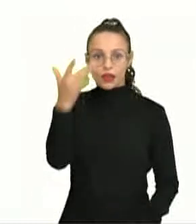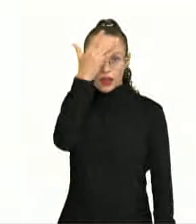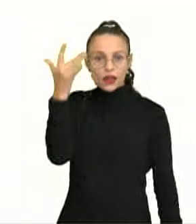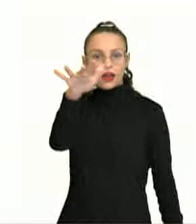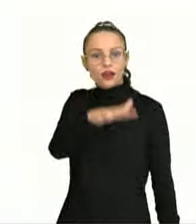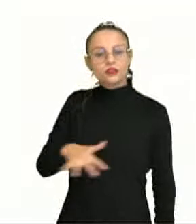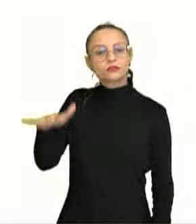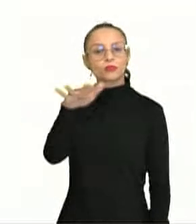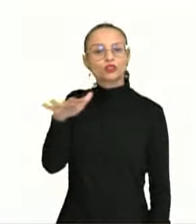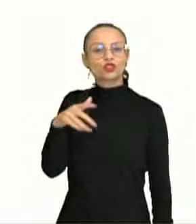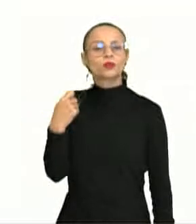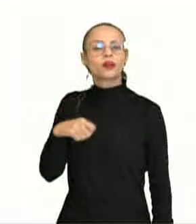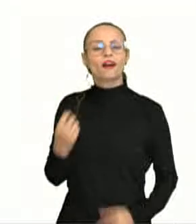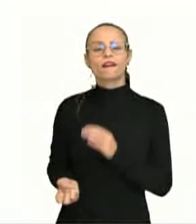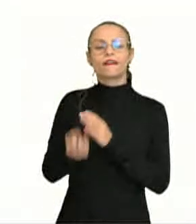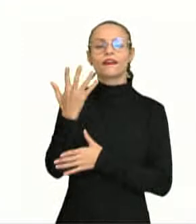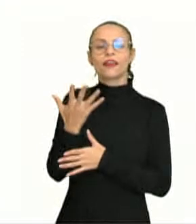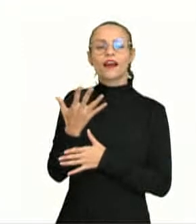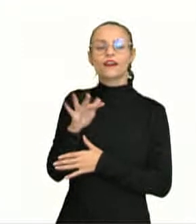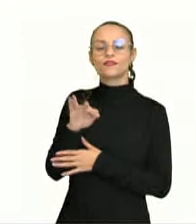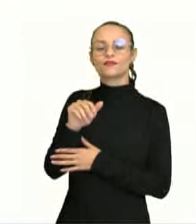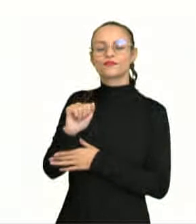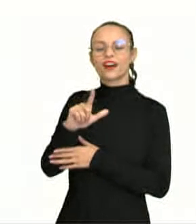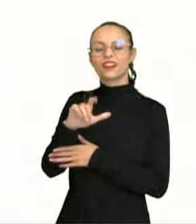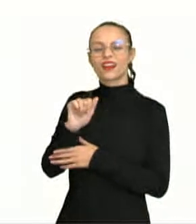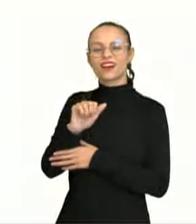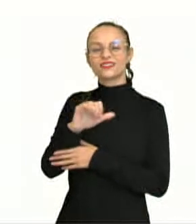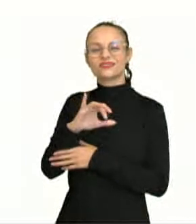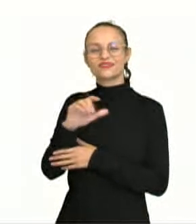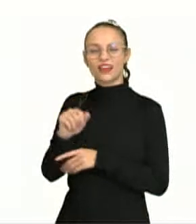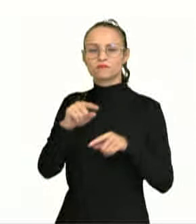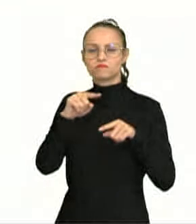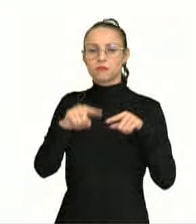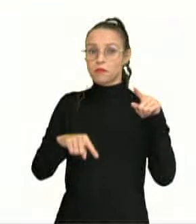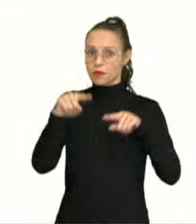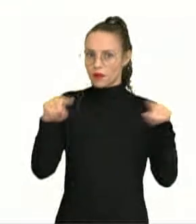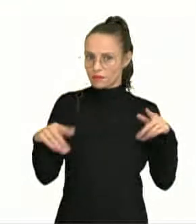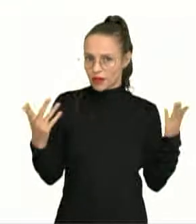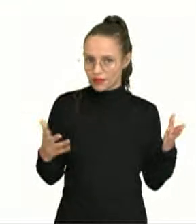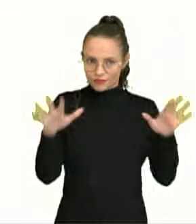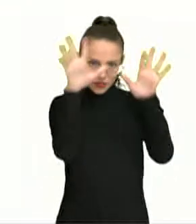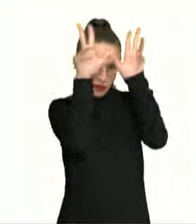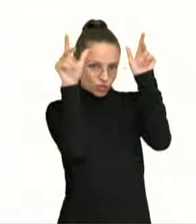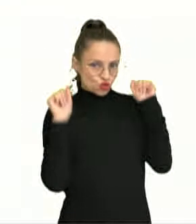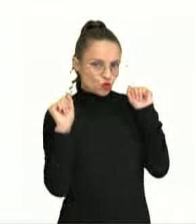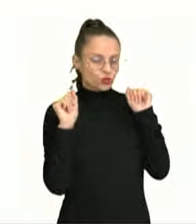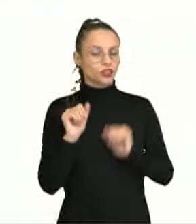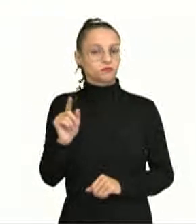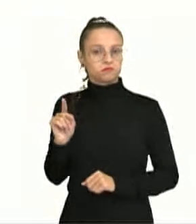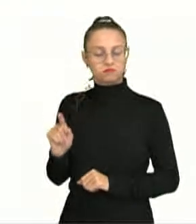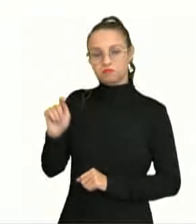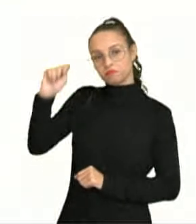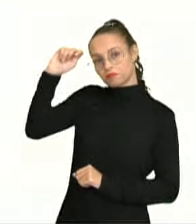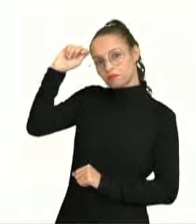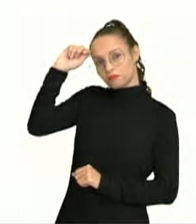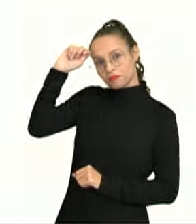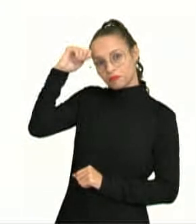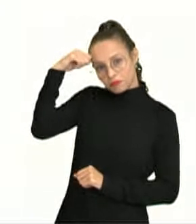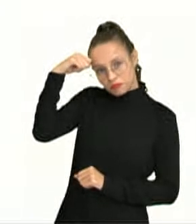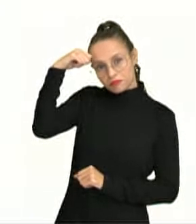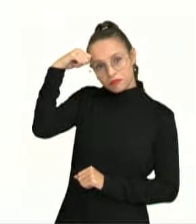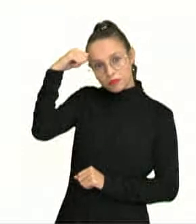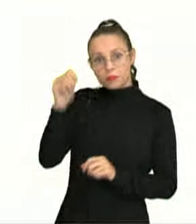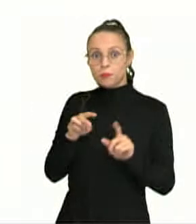pessoas deveriam criar falácias em todas as suas variedades. A falácia amazônica, a falácia,